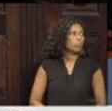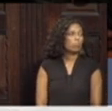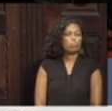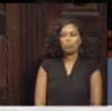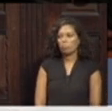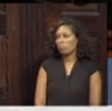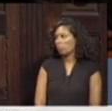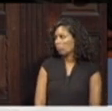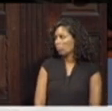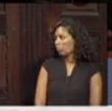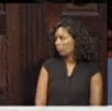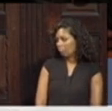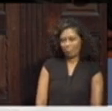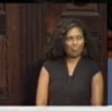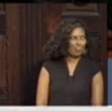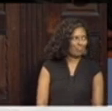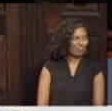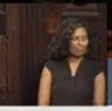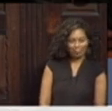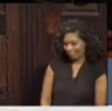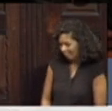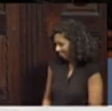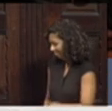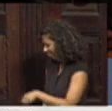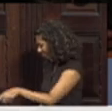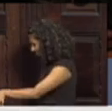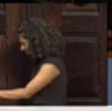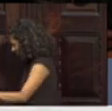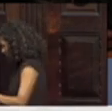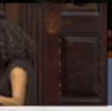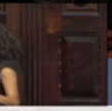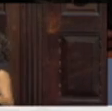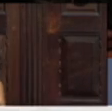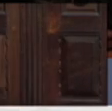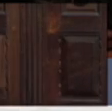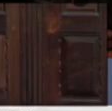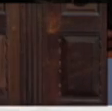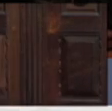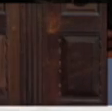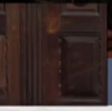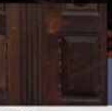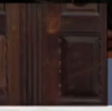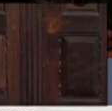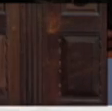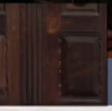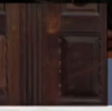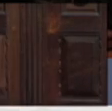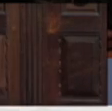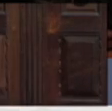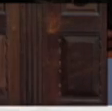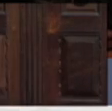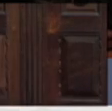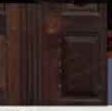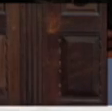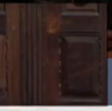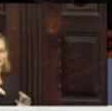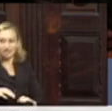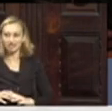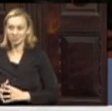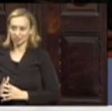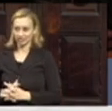Obrigado. Eu gostaria de pedir ao deputado Carlos Osório que assumisse aqui a presidência para que eu possa fazer uso da